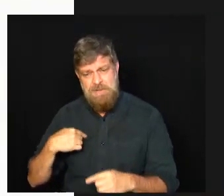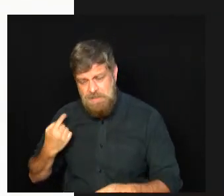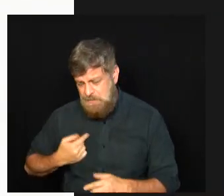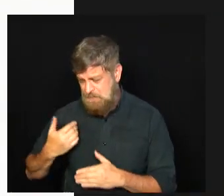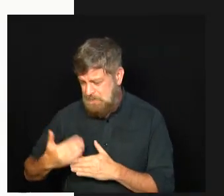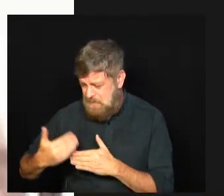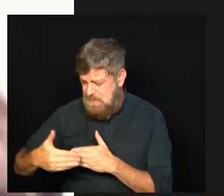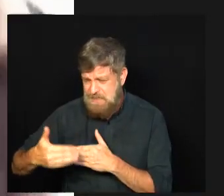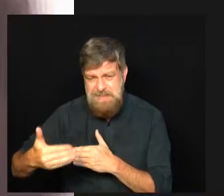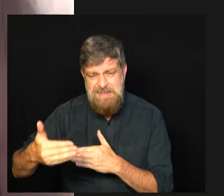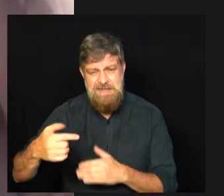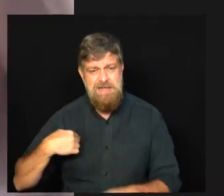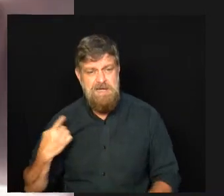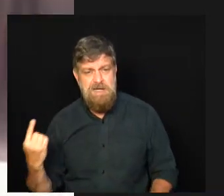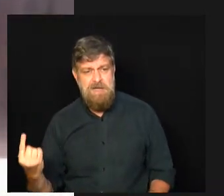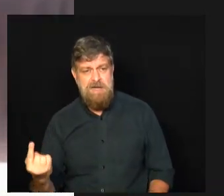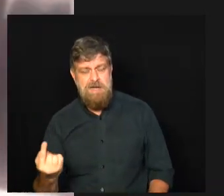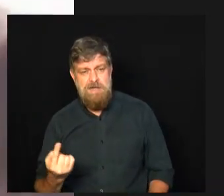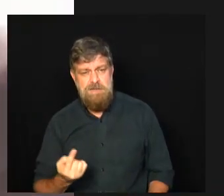muito no espaço